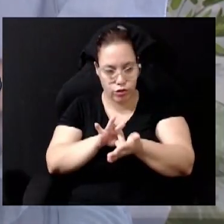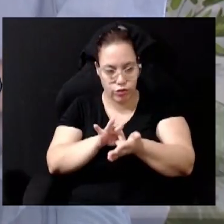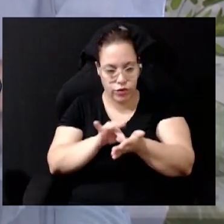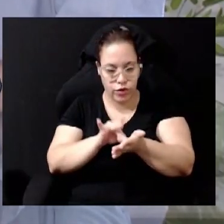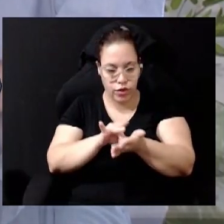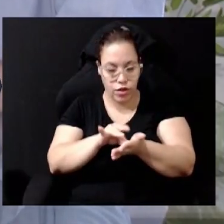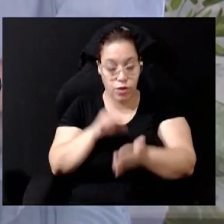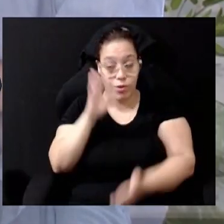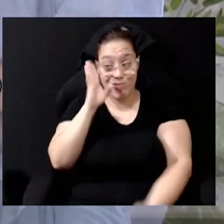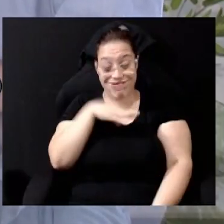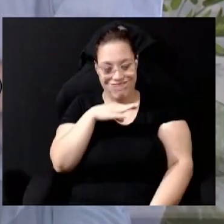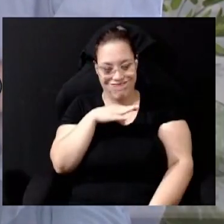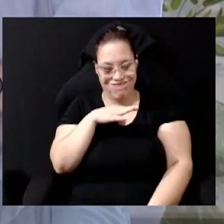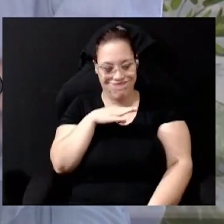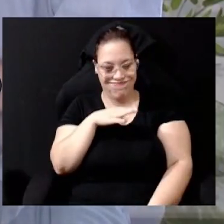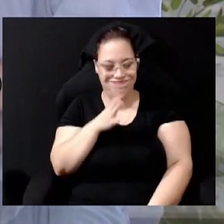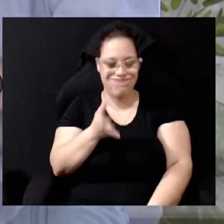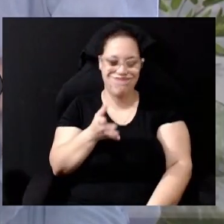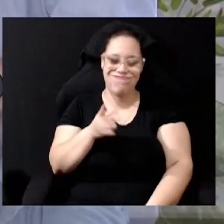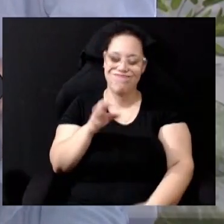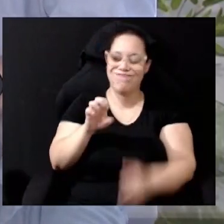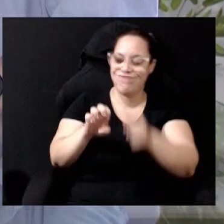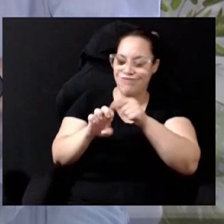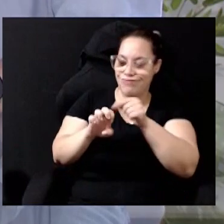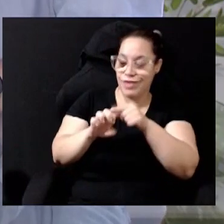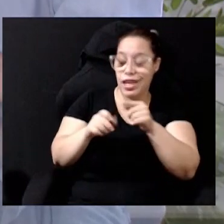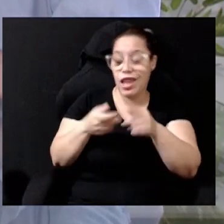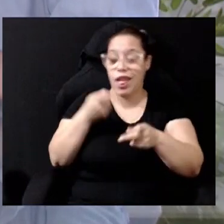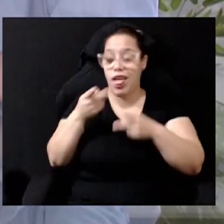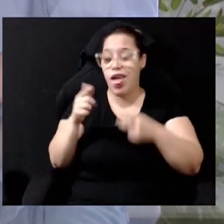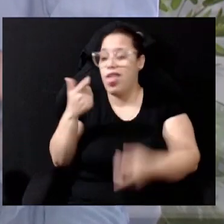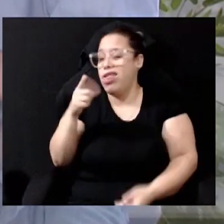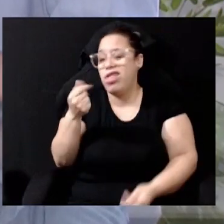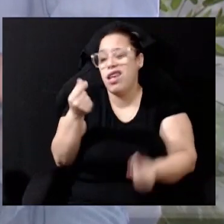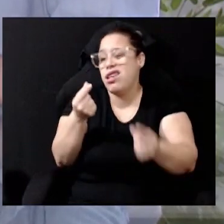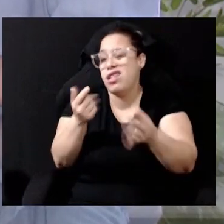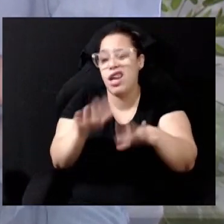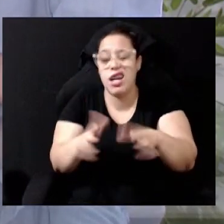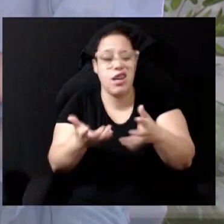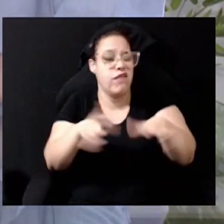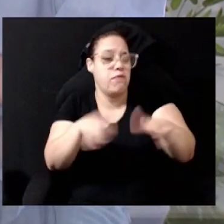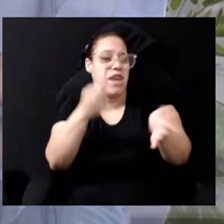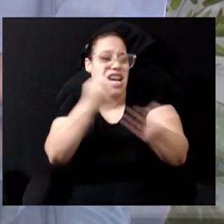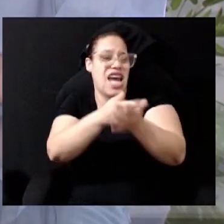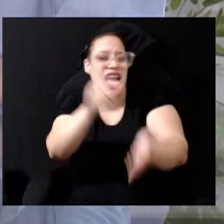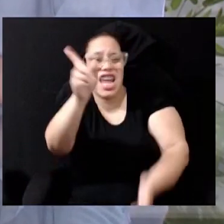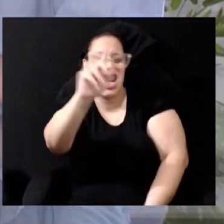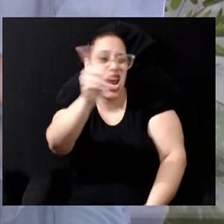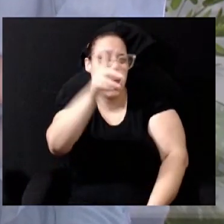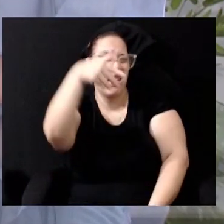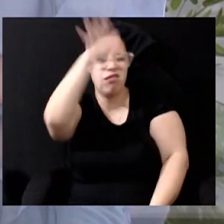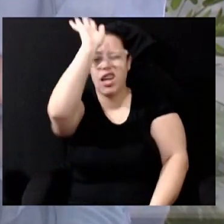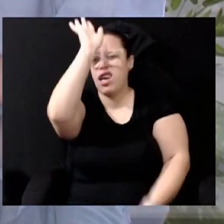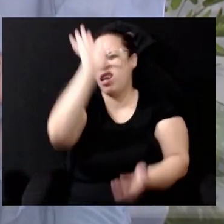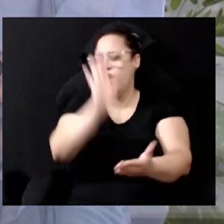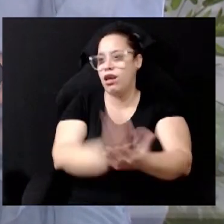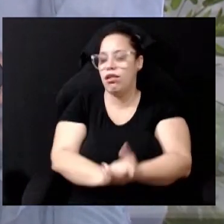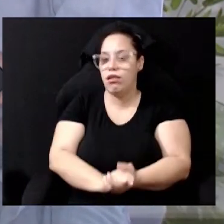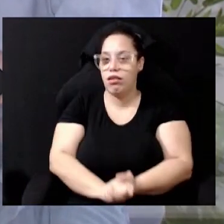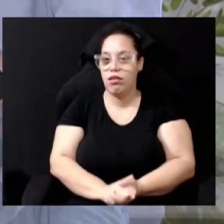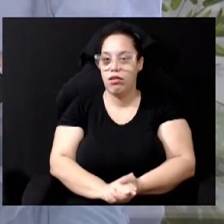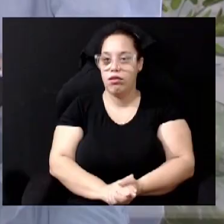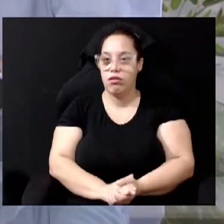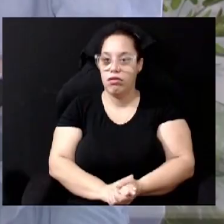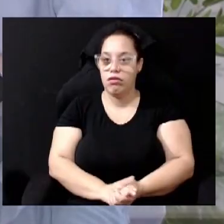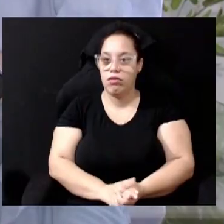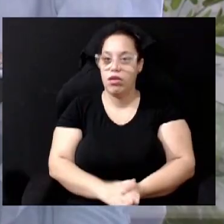fé do empregador, se o empregador alega que não tem dinheiro, não vai pagar, é um direito do trabalhador. E aí ele tem